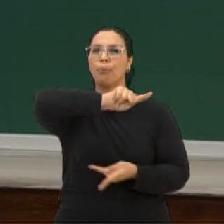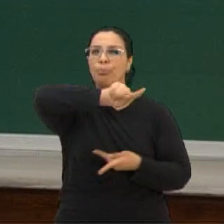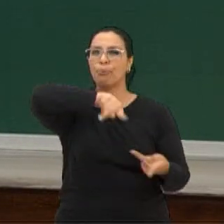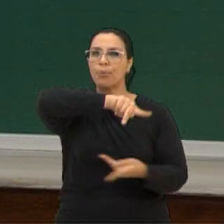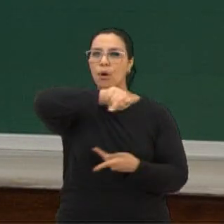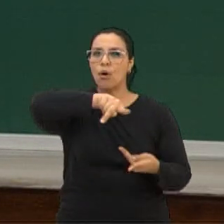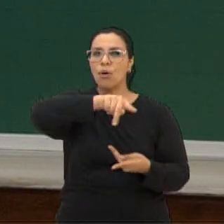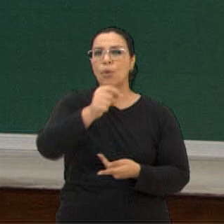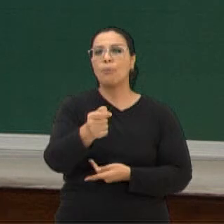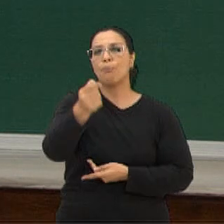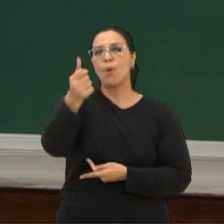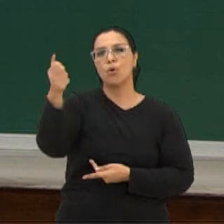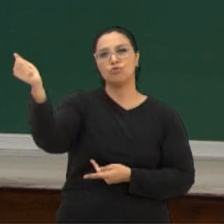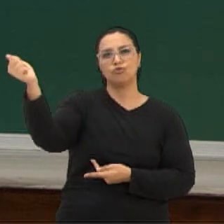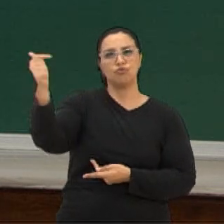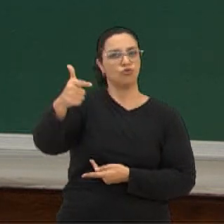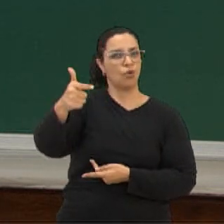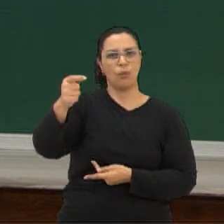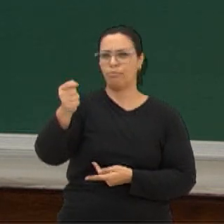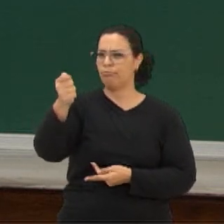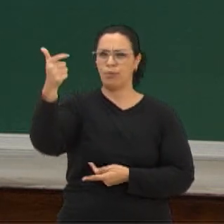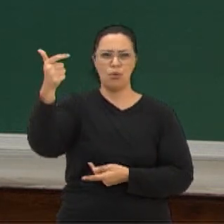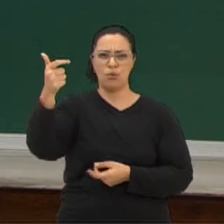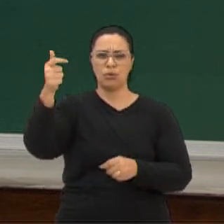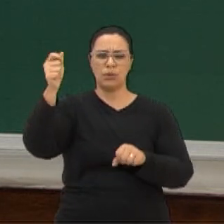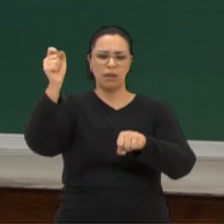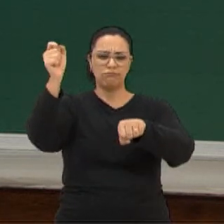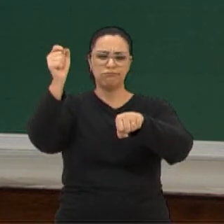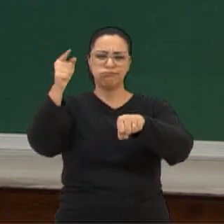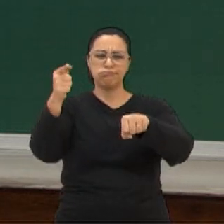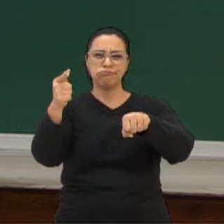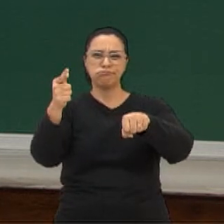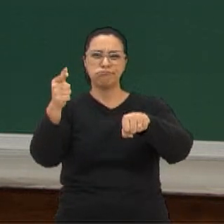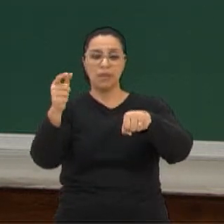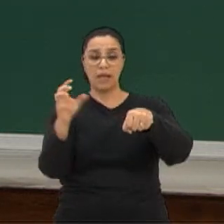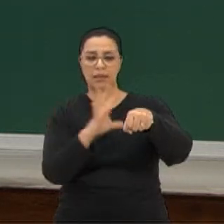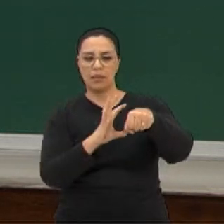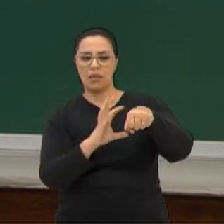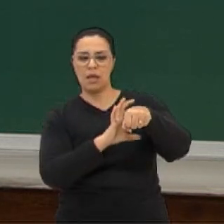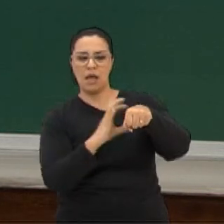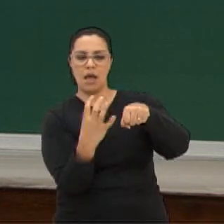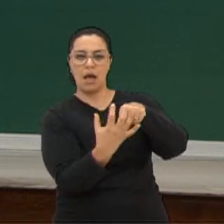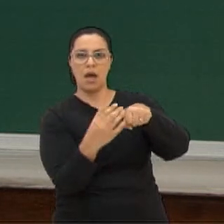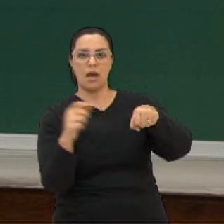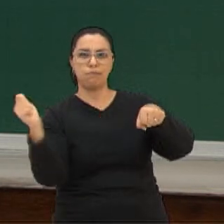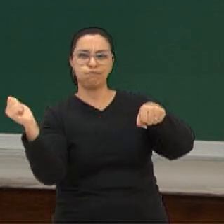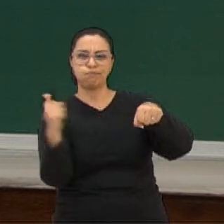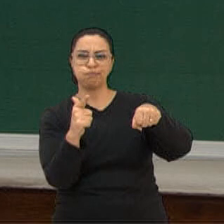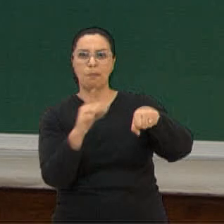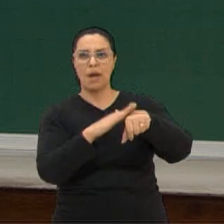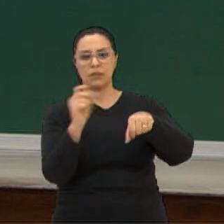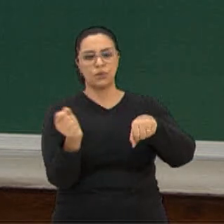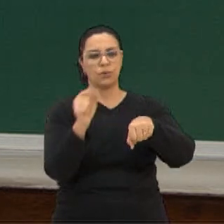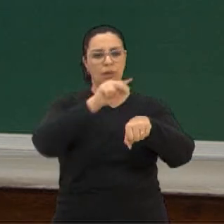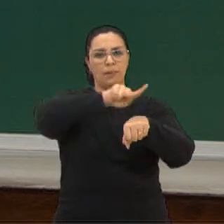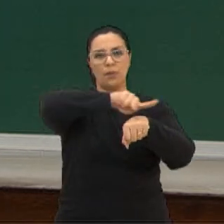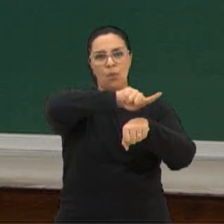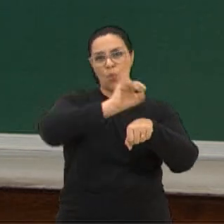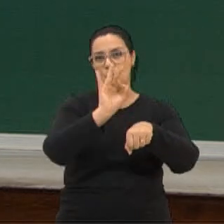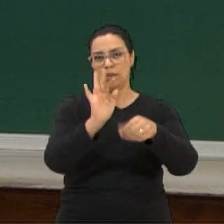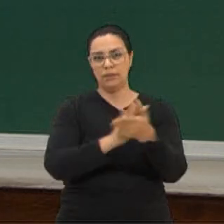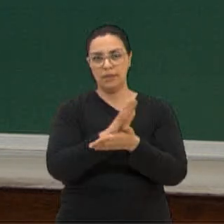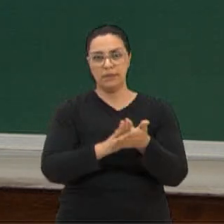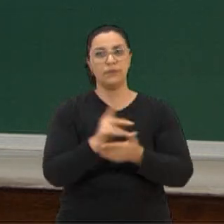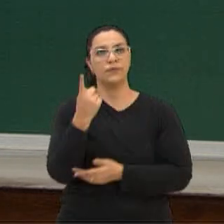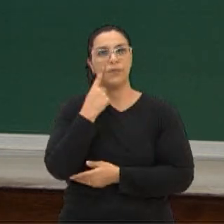que recebem uma quantidade de luz solar muito menor do que as áreas temperadas. Então vamos para a próxima, aquela ali está errada. Vamos